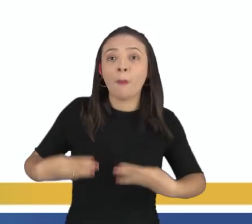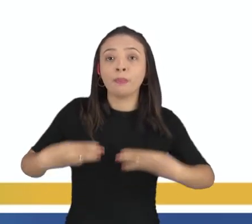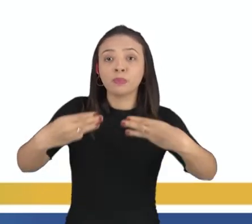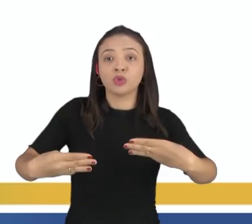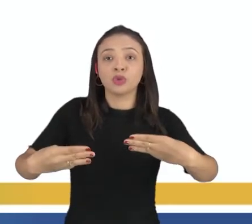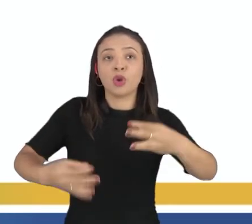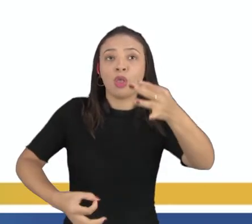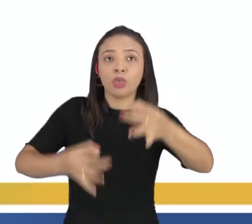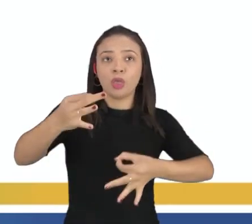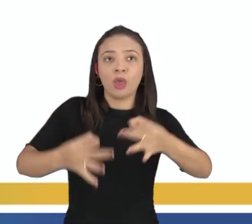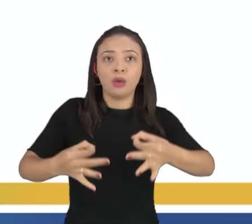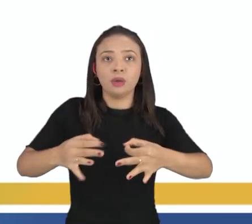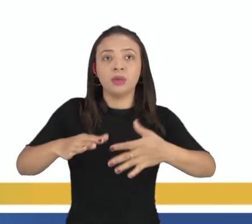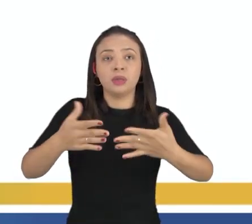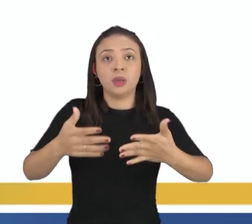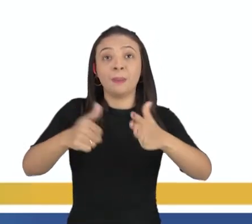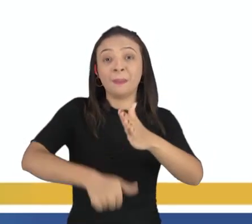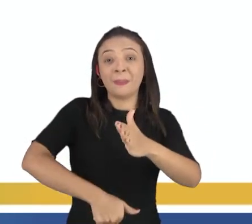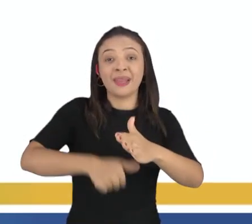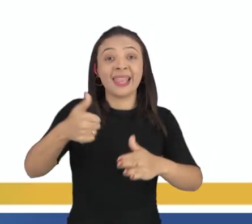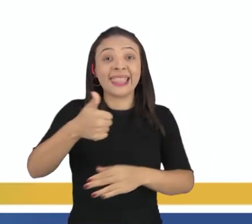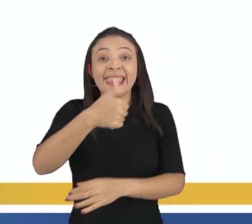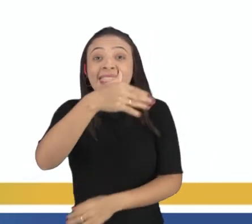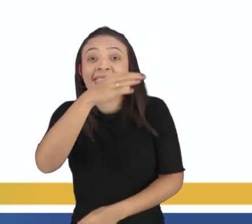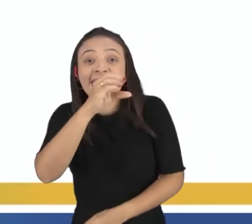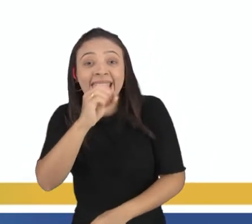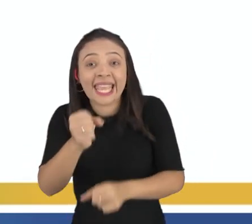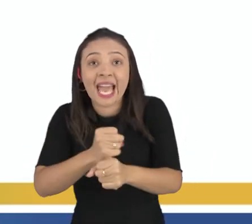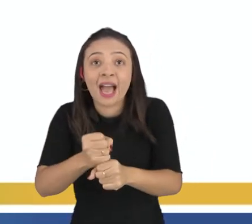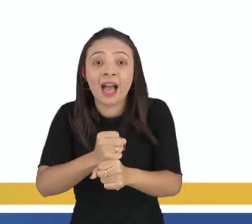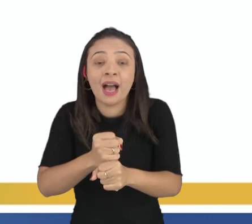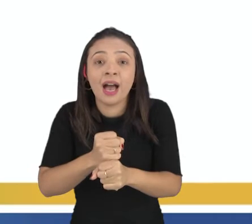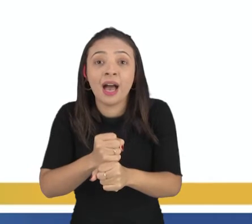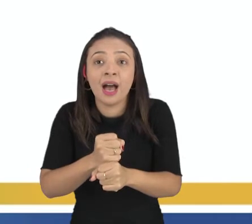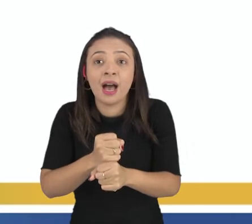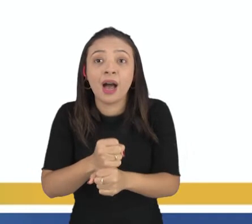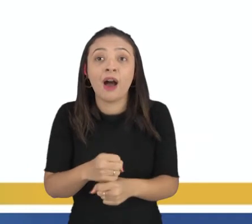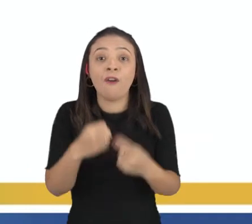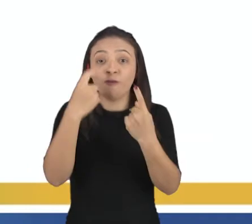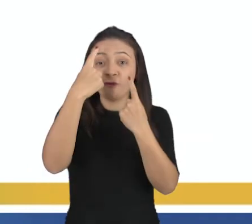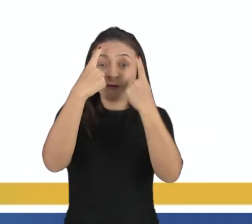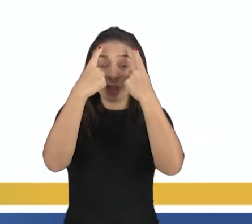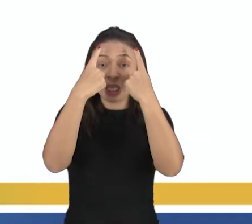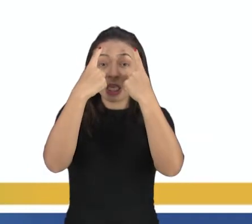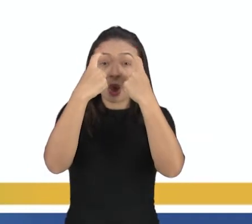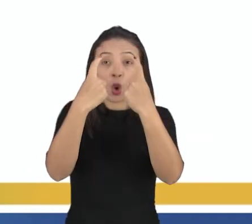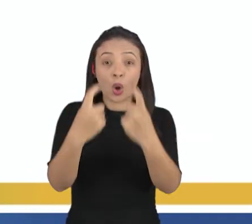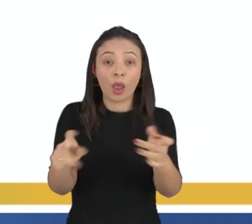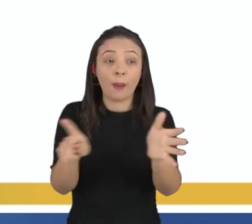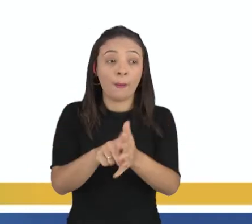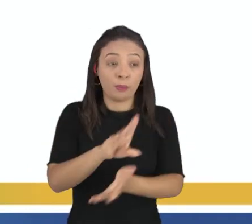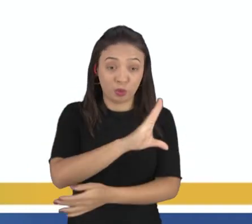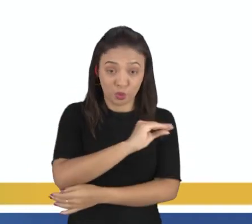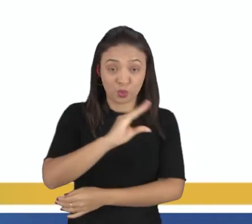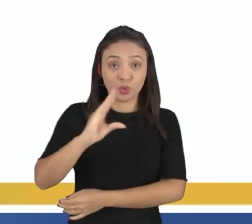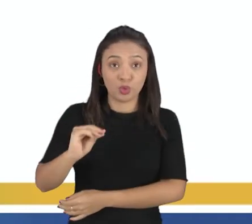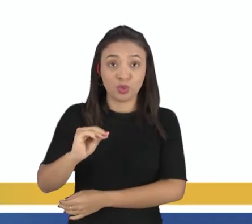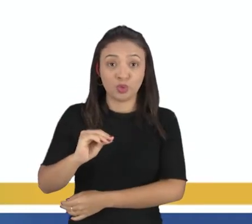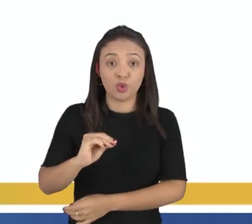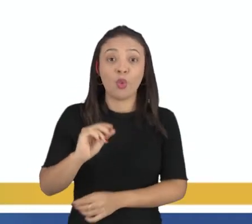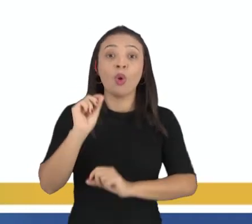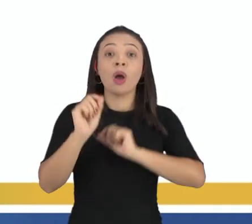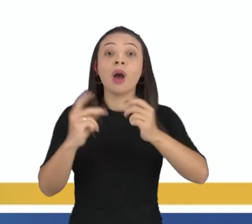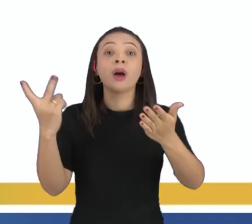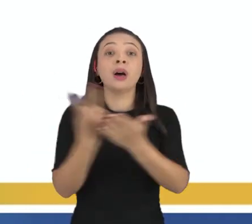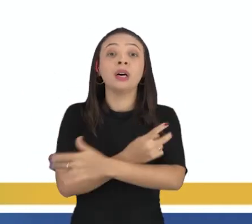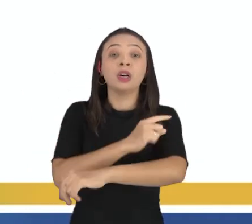Justiça. Pela primeira vez em 10 anos, a criminalidade juvenil interrompeu sua veloz curva ascendente e